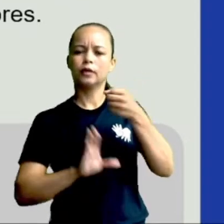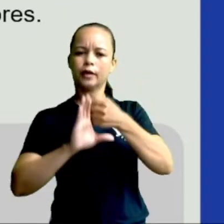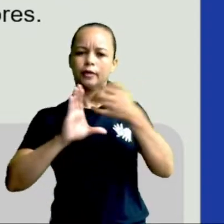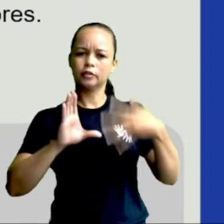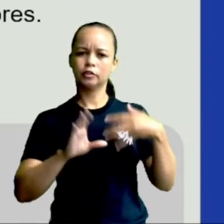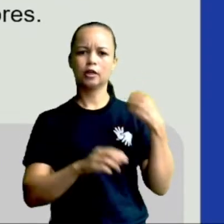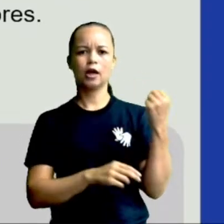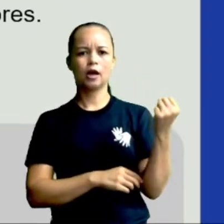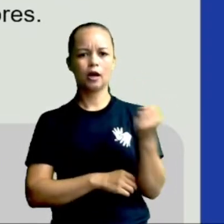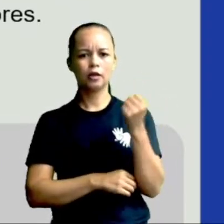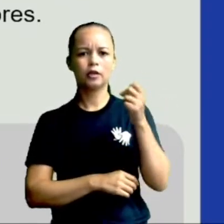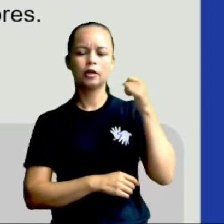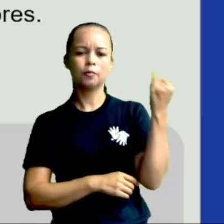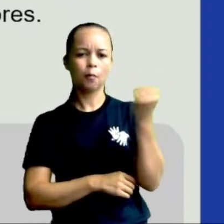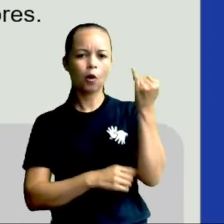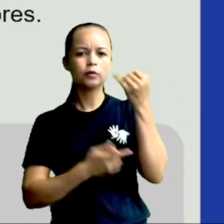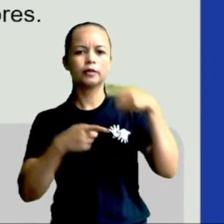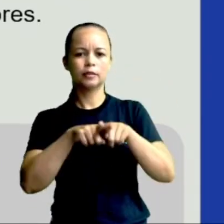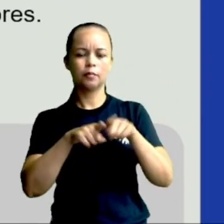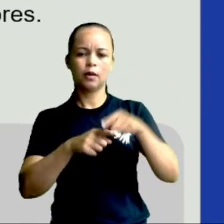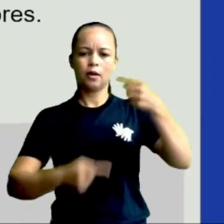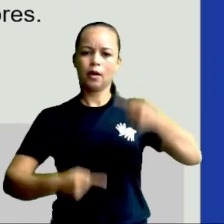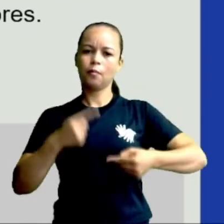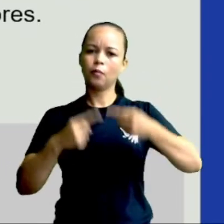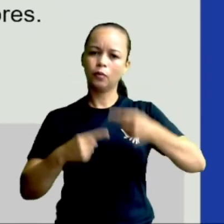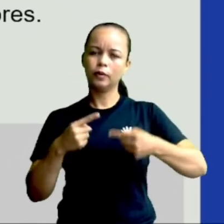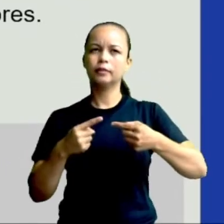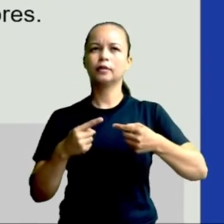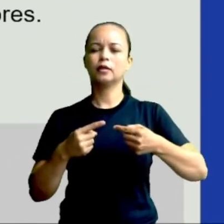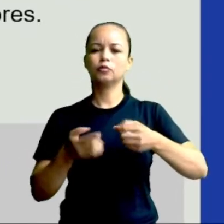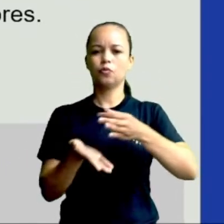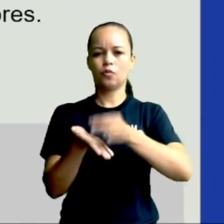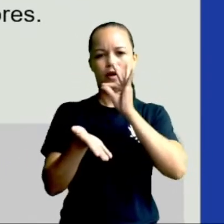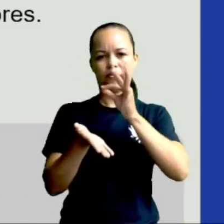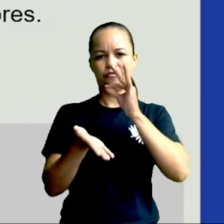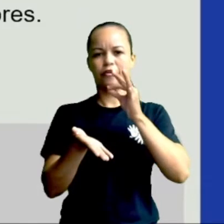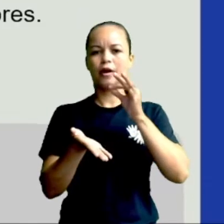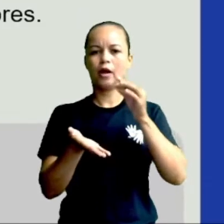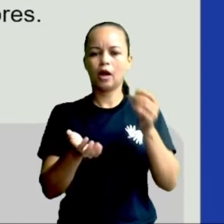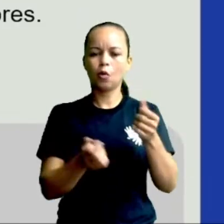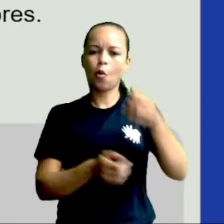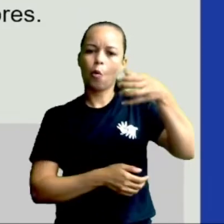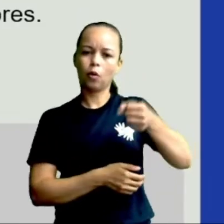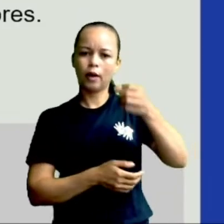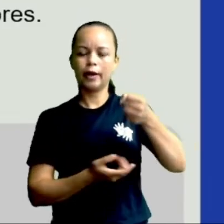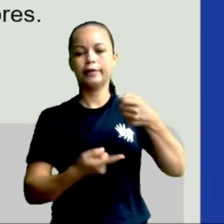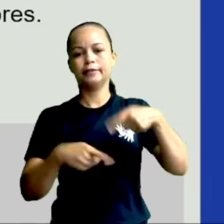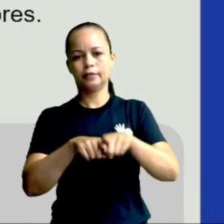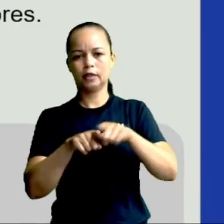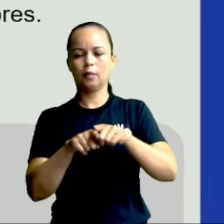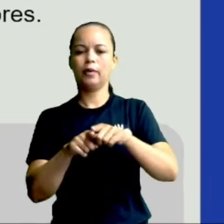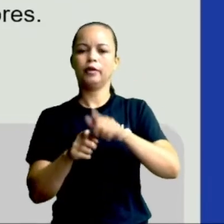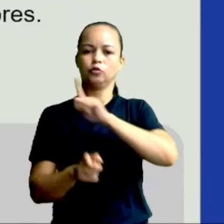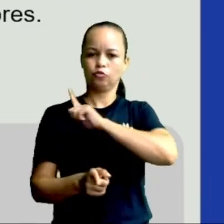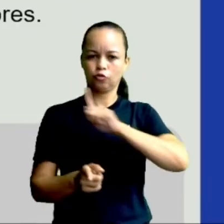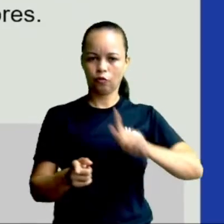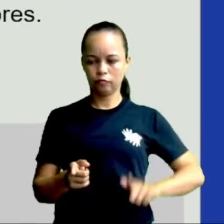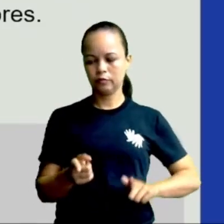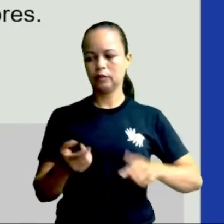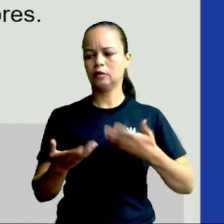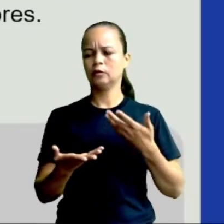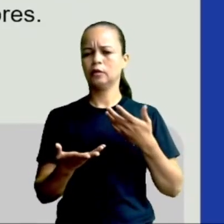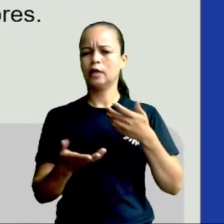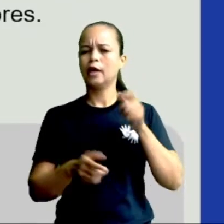fortíssima da Primeira República é a política do café com leite e a política dos governadores, né? Então,